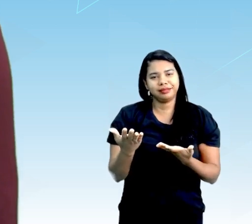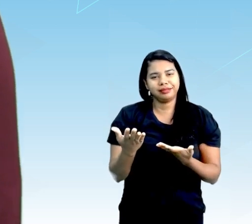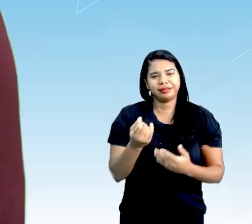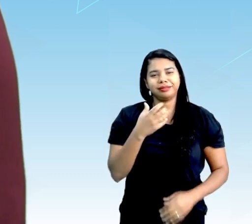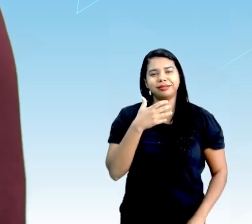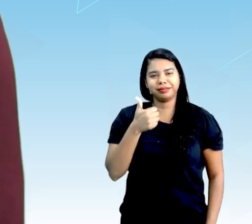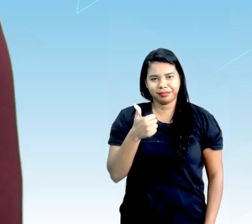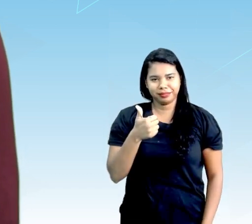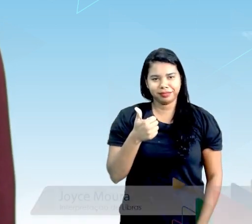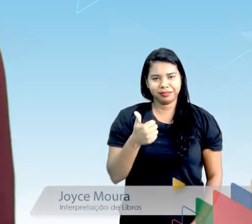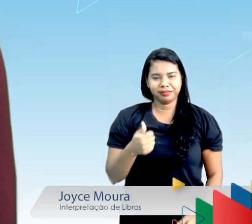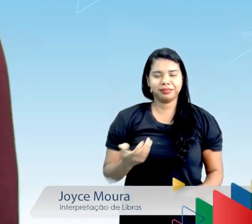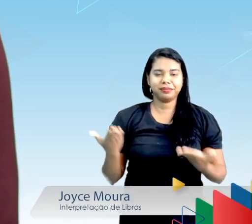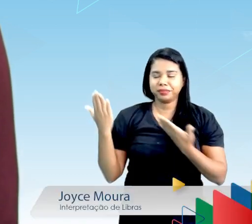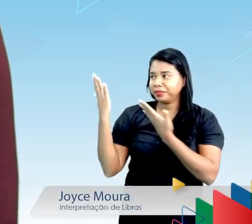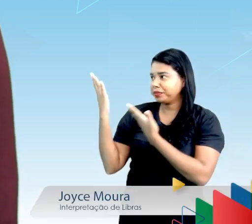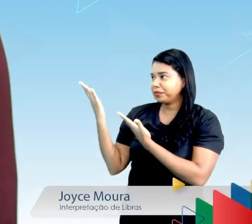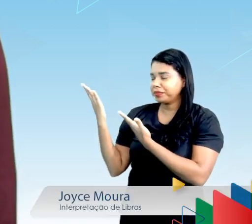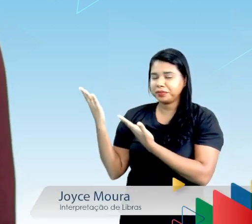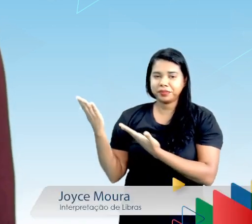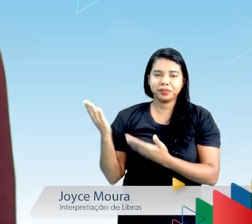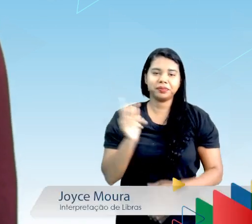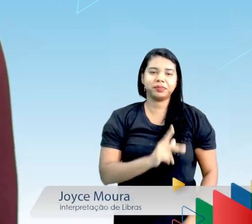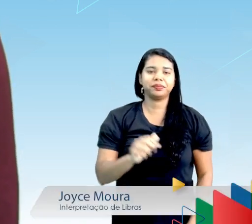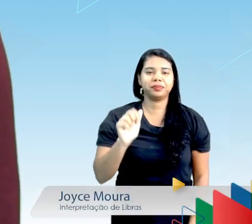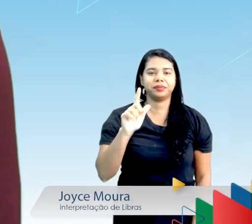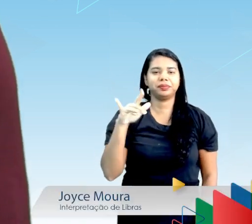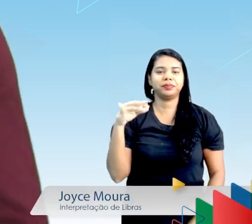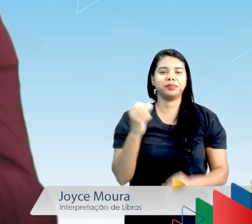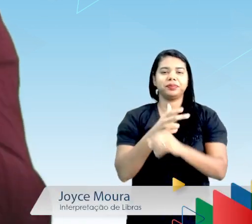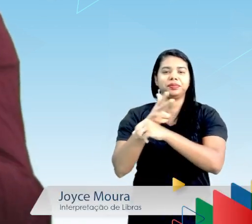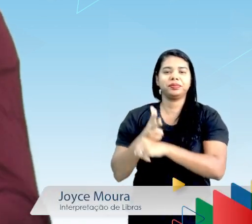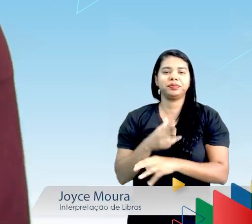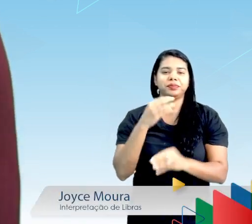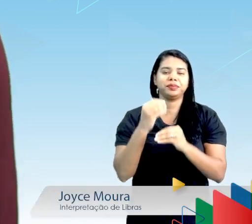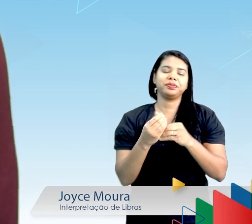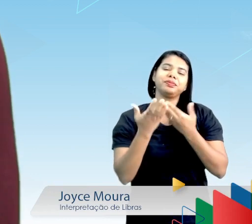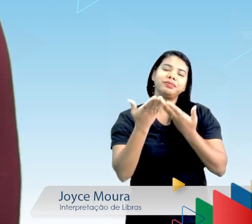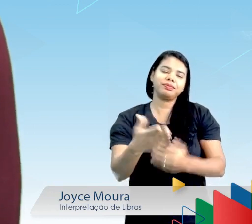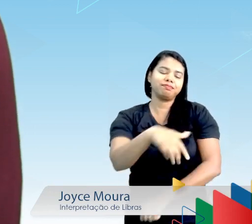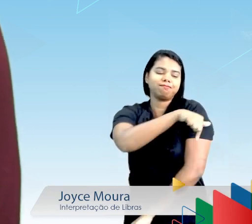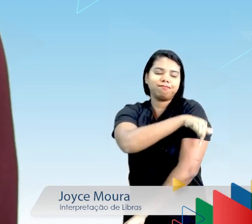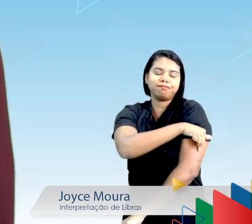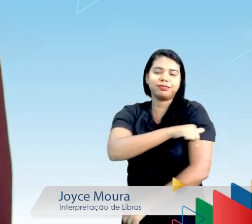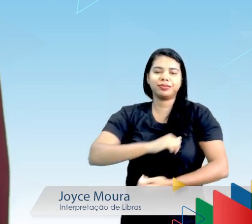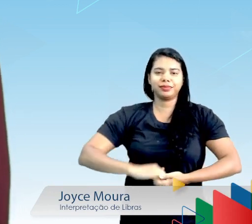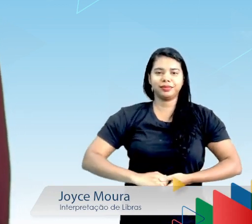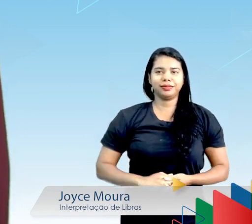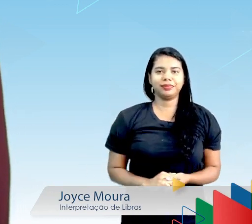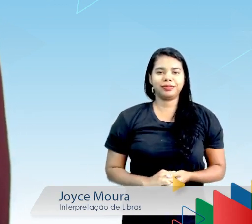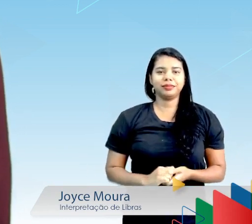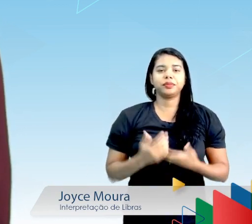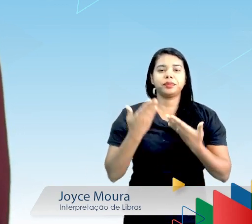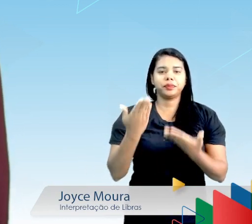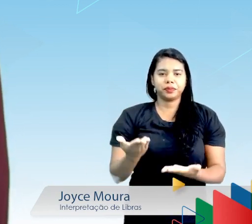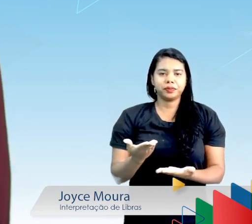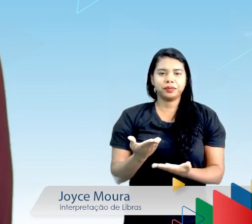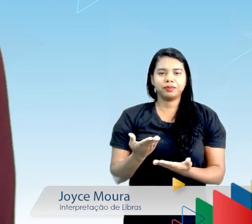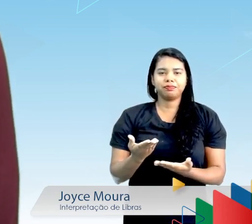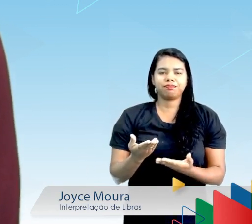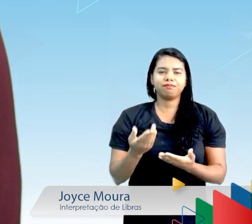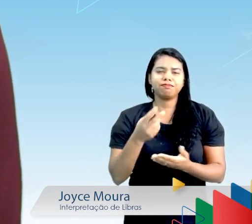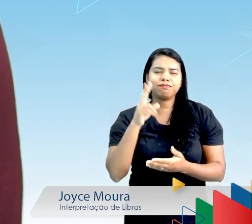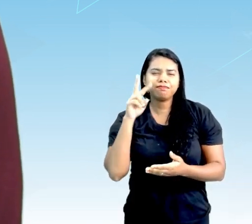Olá pessoal, tudo bem? Professor Almir Serpa aqui de volta para mais uma videoaula para você do 7º ano. E é claro, você que nos assiste